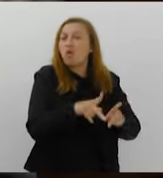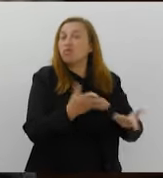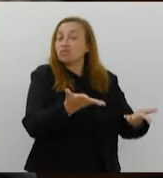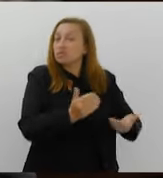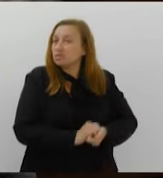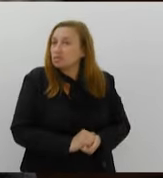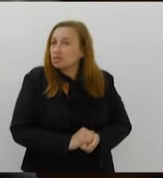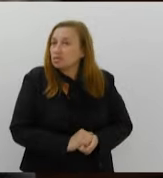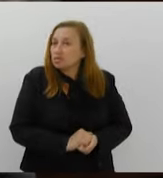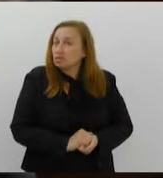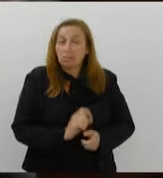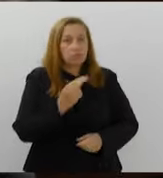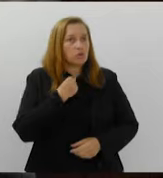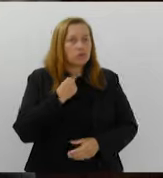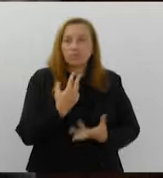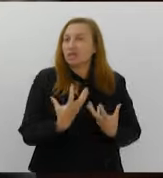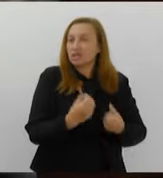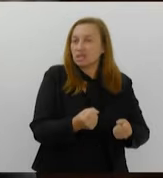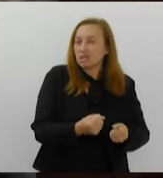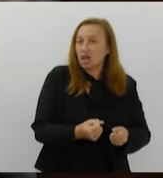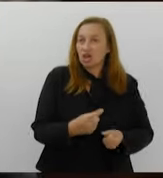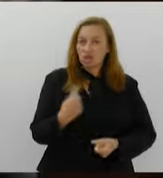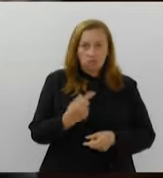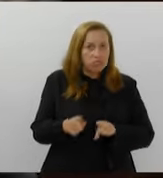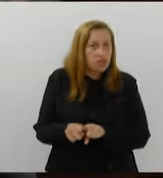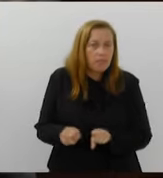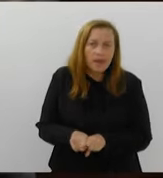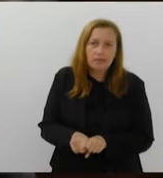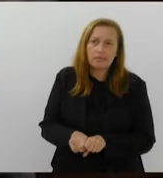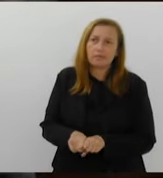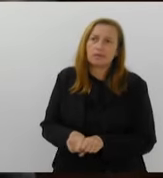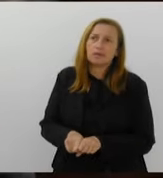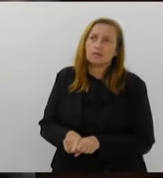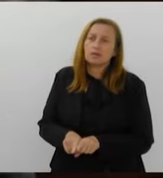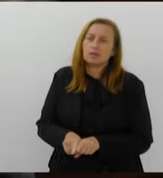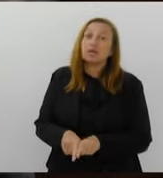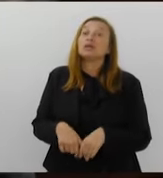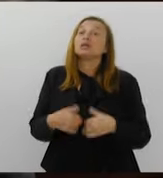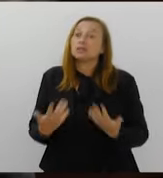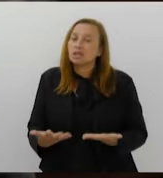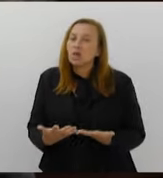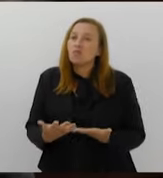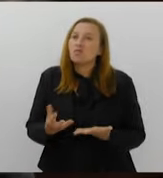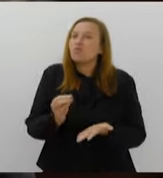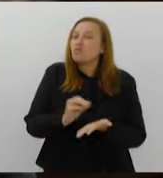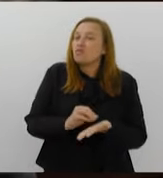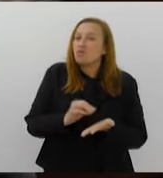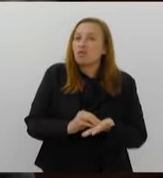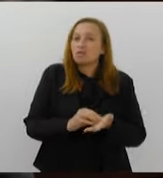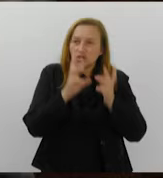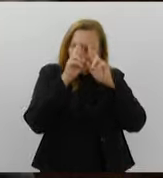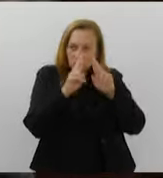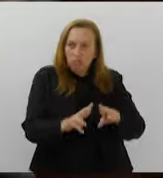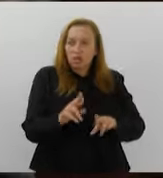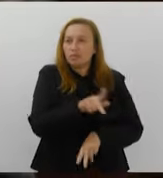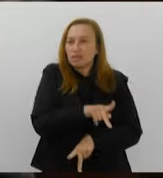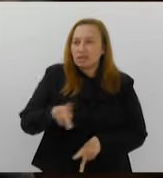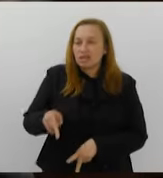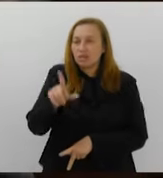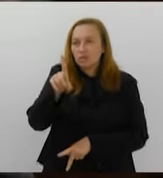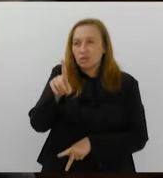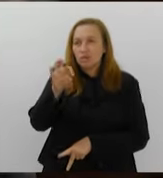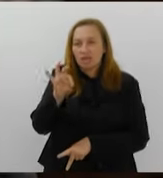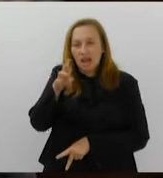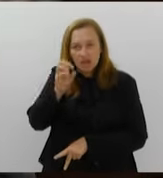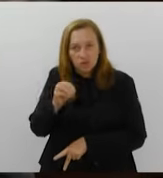povo. Não podemos aceitar isso. Nem com o povo, nem com a gente, pô. Com ninguém. Não com ninguém. Então, falta de respeito total do presidente do Detro para com a comissão